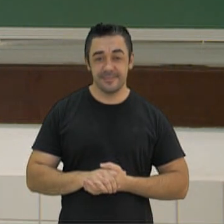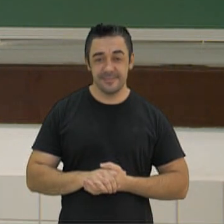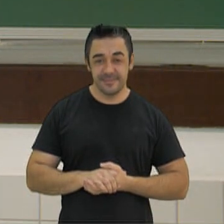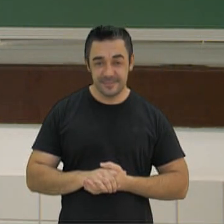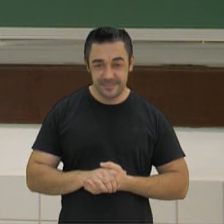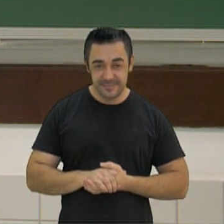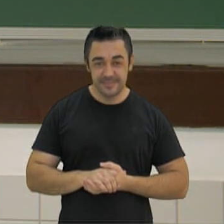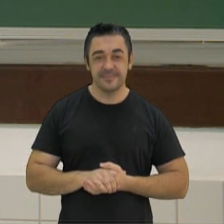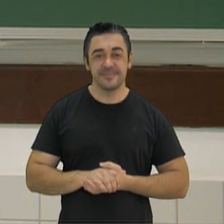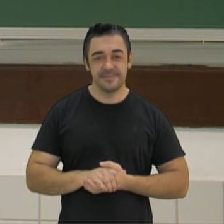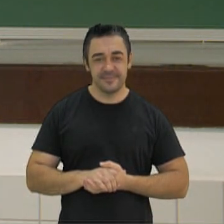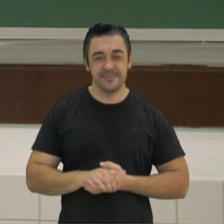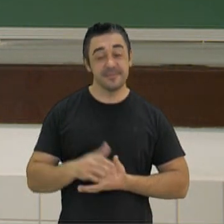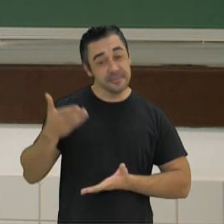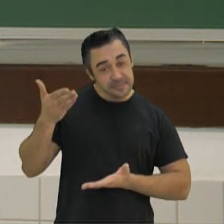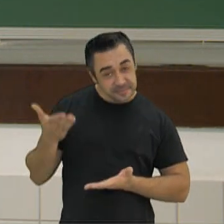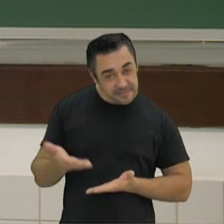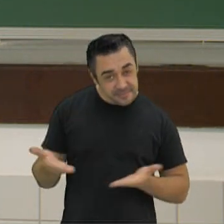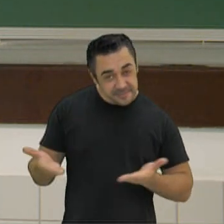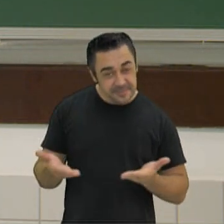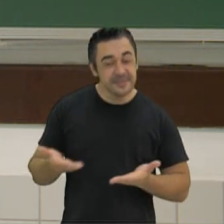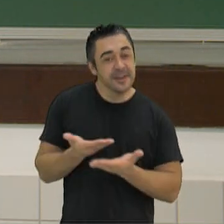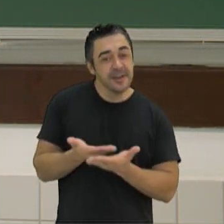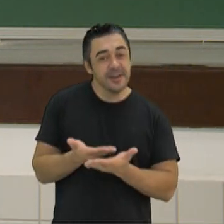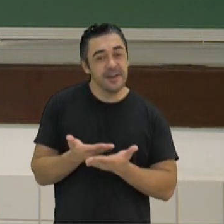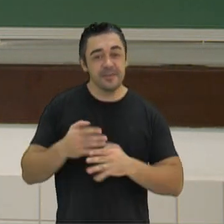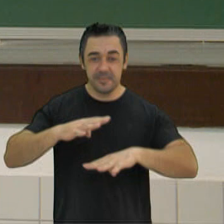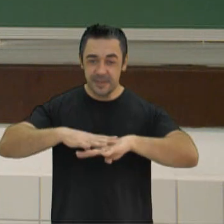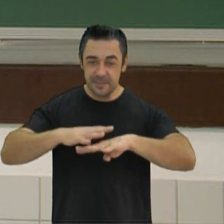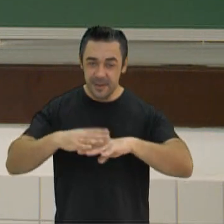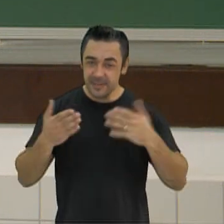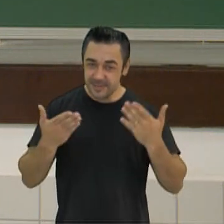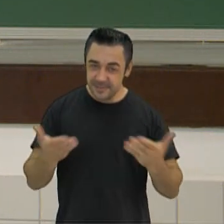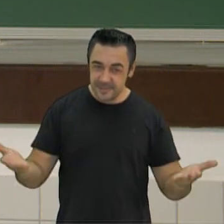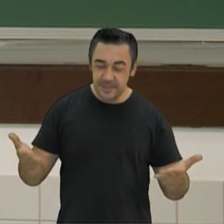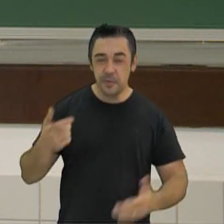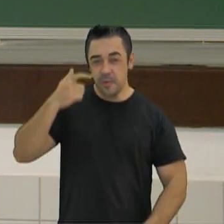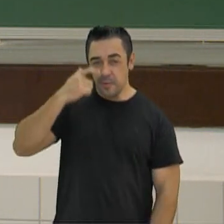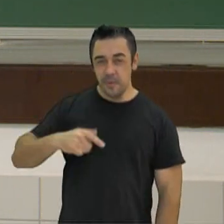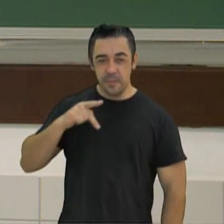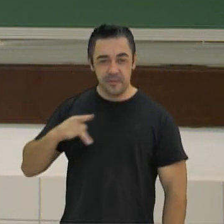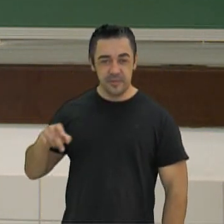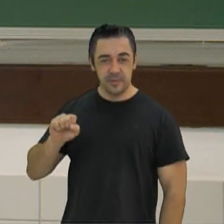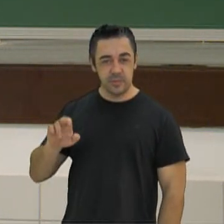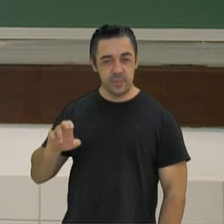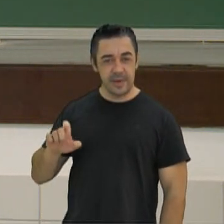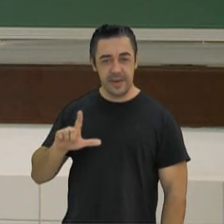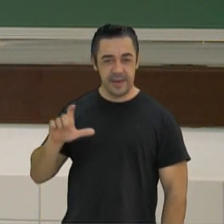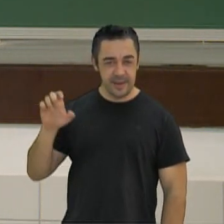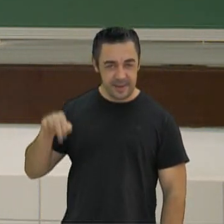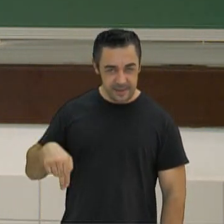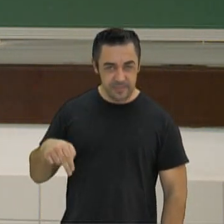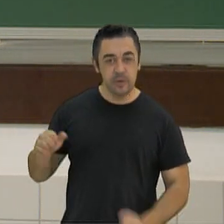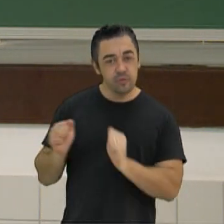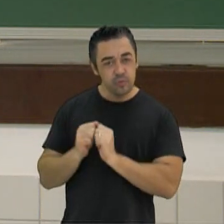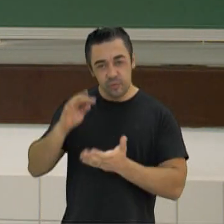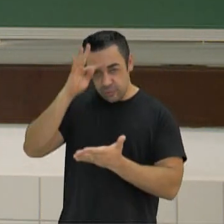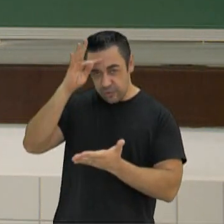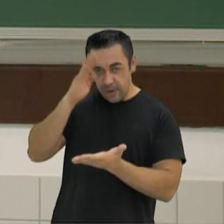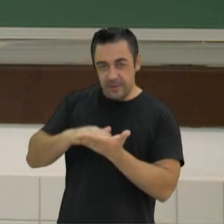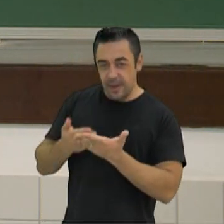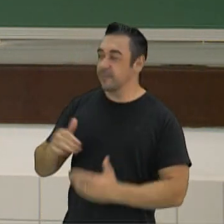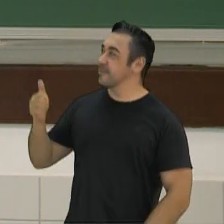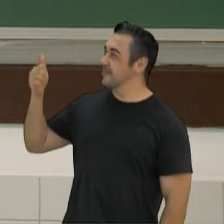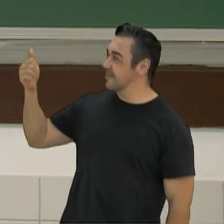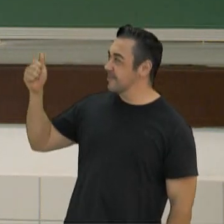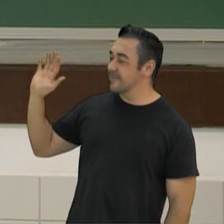pessoal, tudo bem? Estamos aqui para mais uma aula de matemática. Eu sou a professora Suelen Rodrigues, estou aqui com o Tiago,